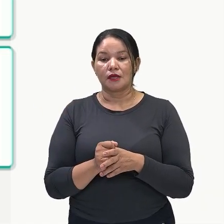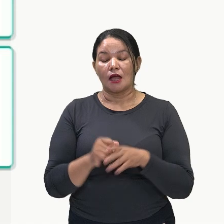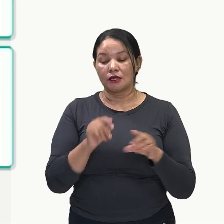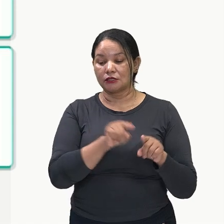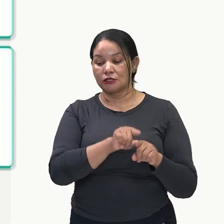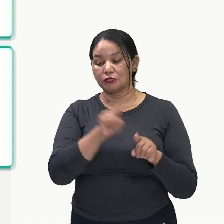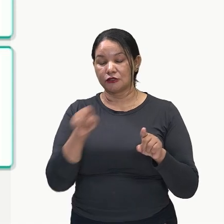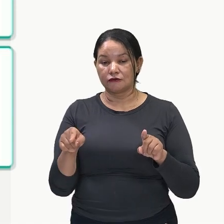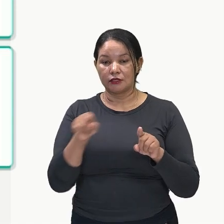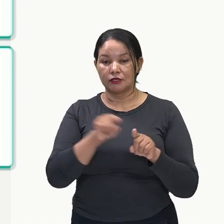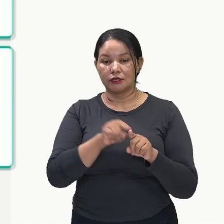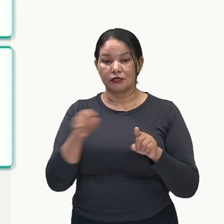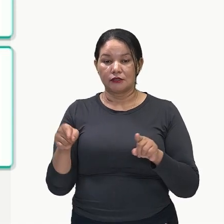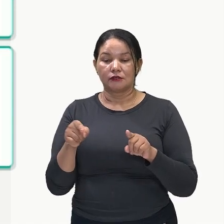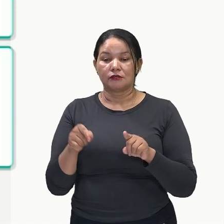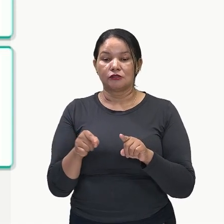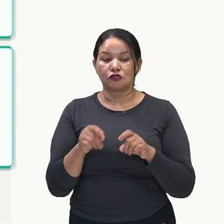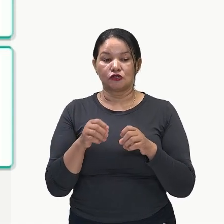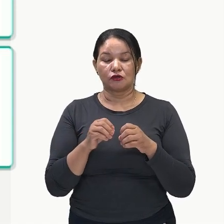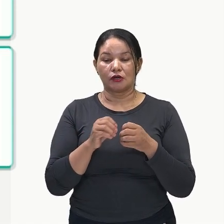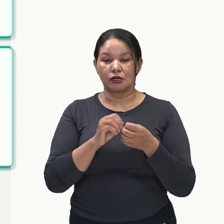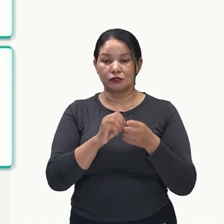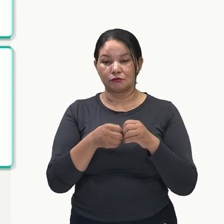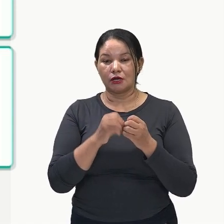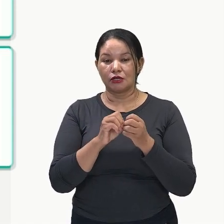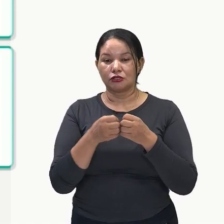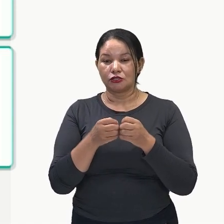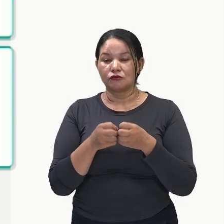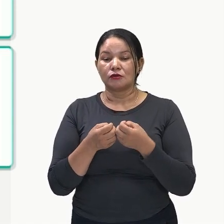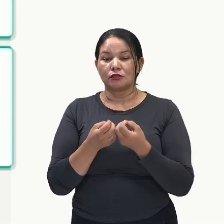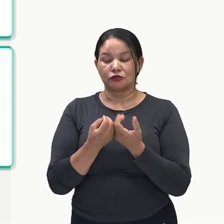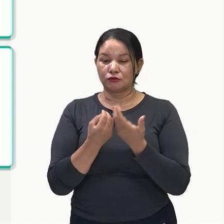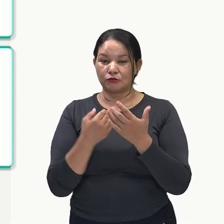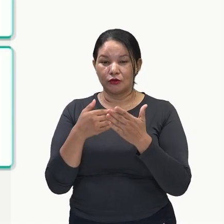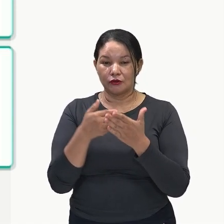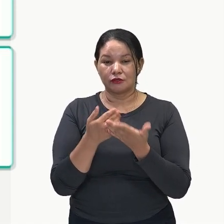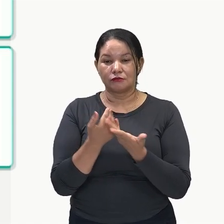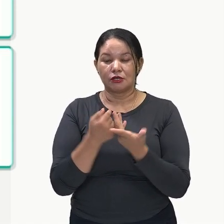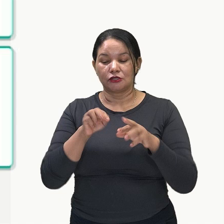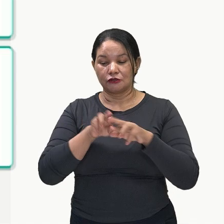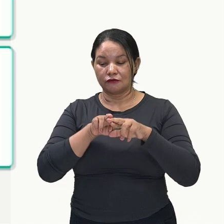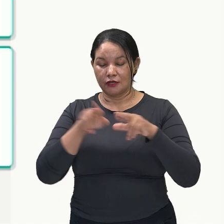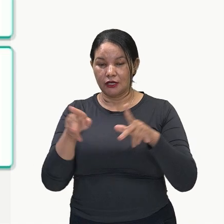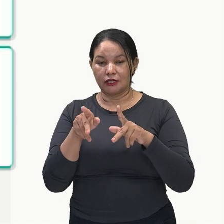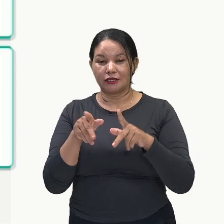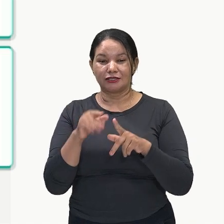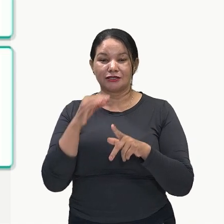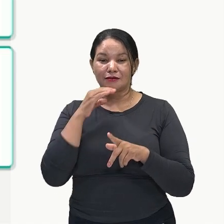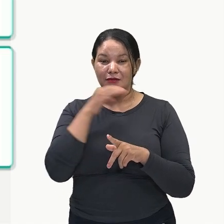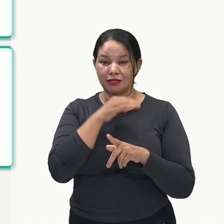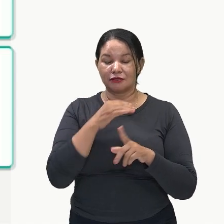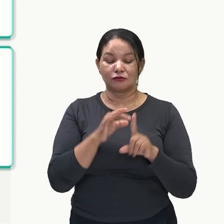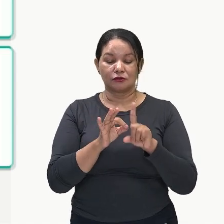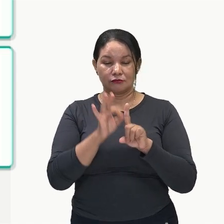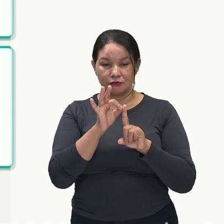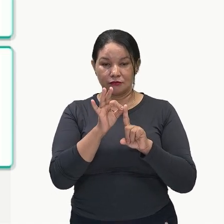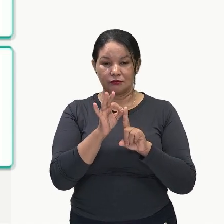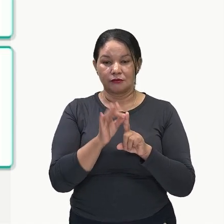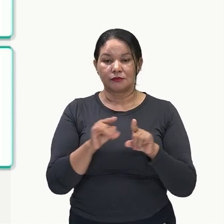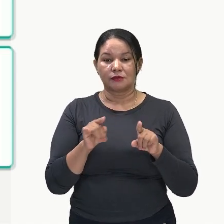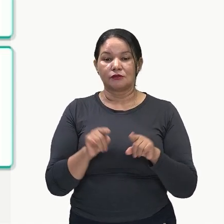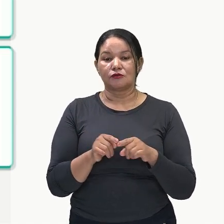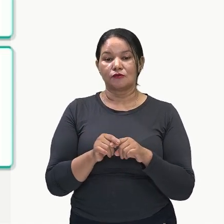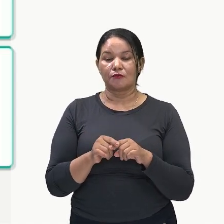partículas próximas que apresentam diferença de temperatura e geralmente ocorre em